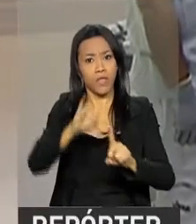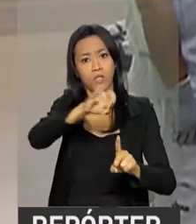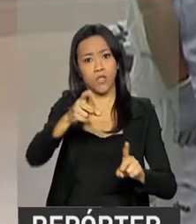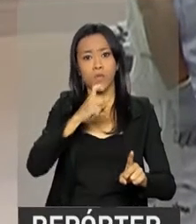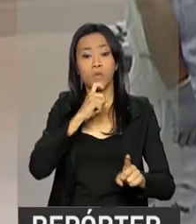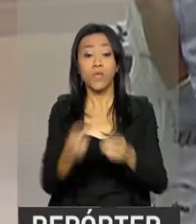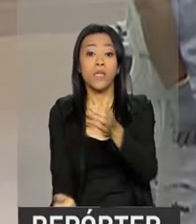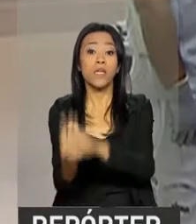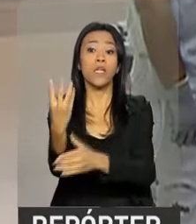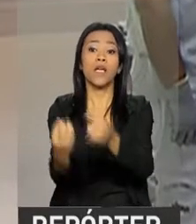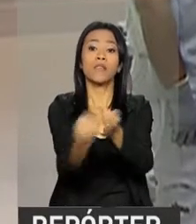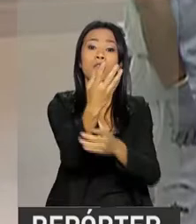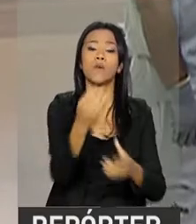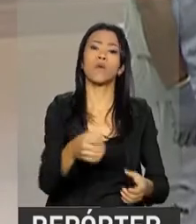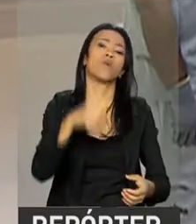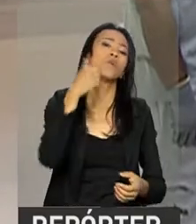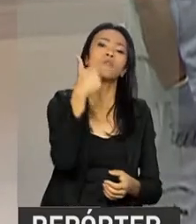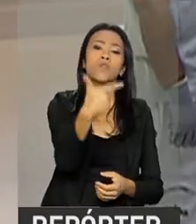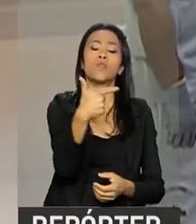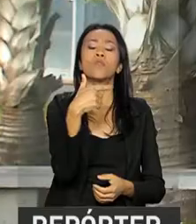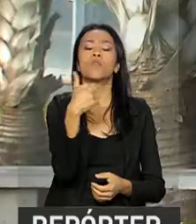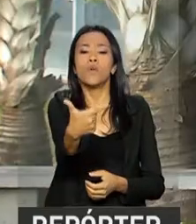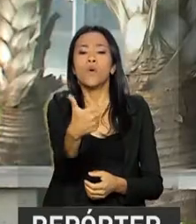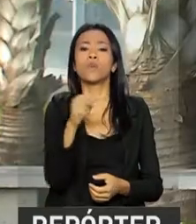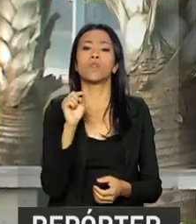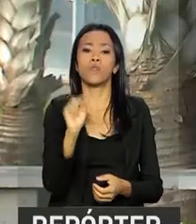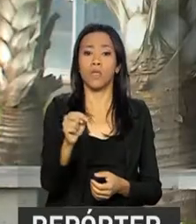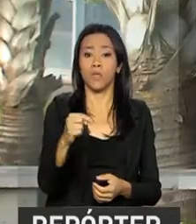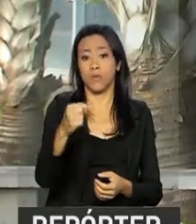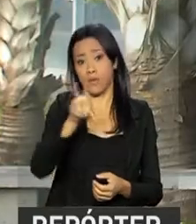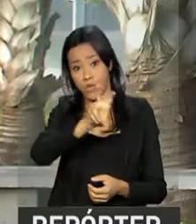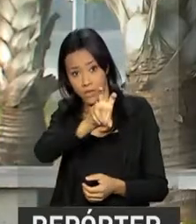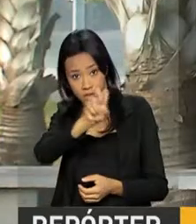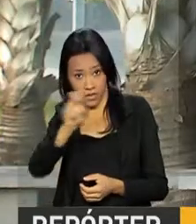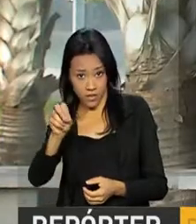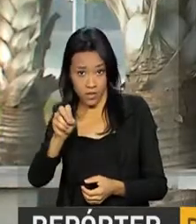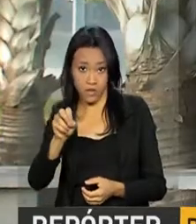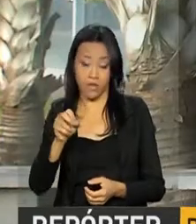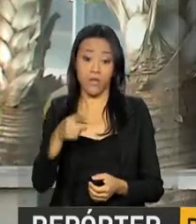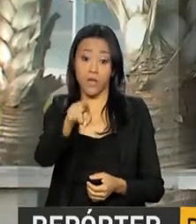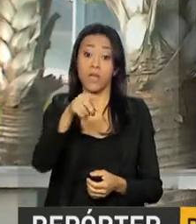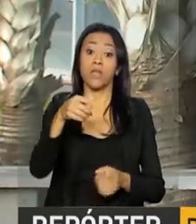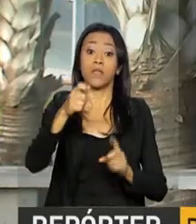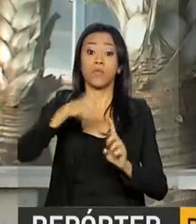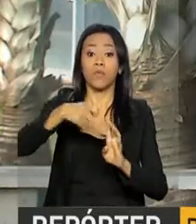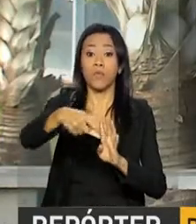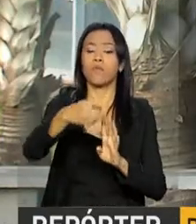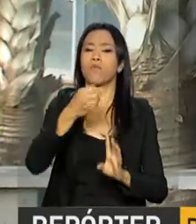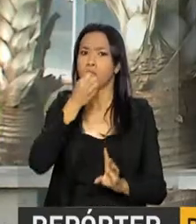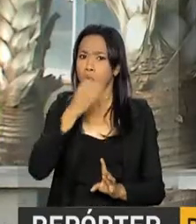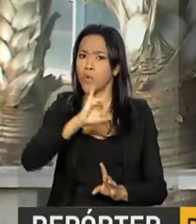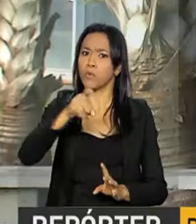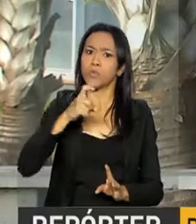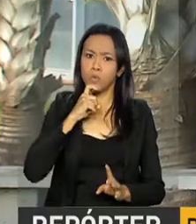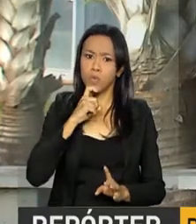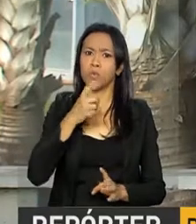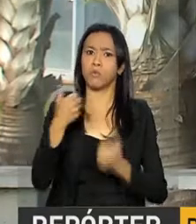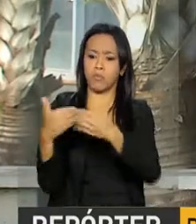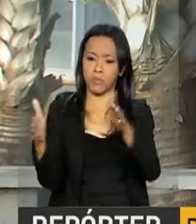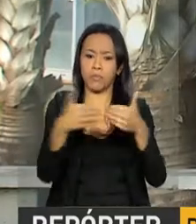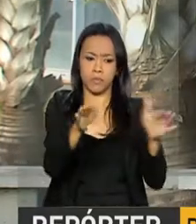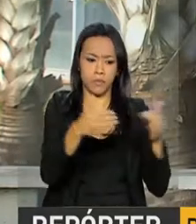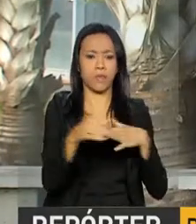de 12.594 vagas. Julho foi o quarto mês seguido com resultado positivo na geração de